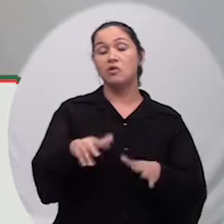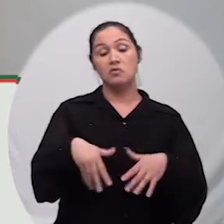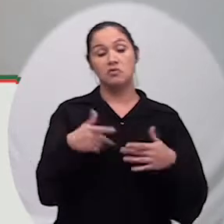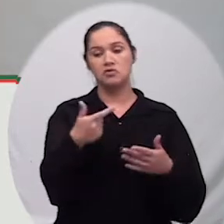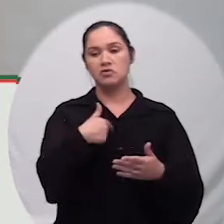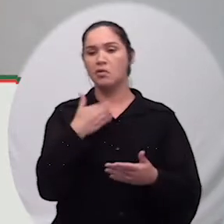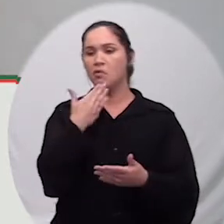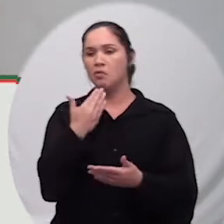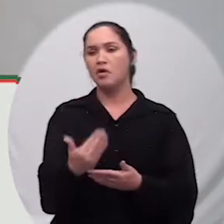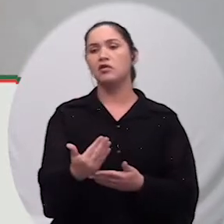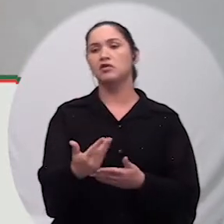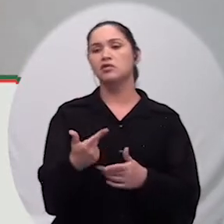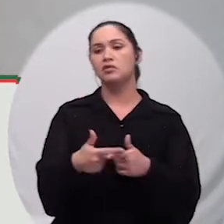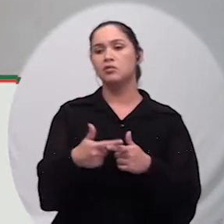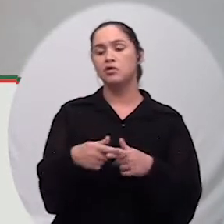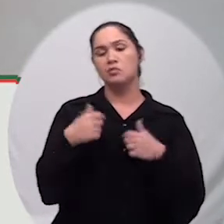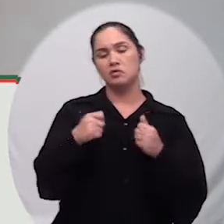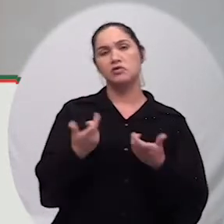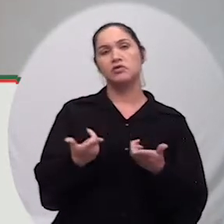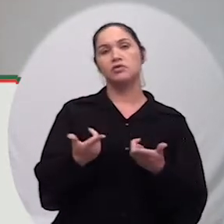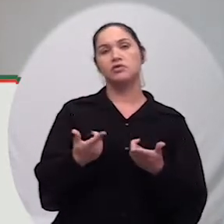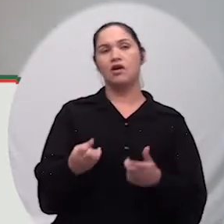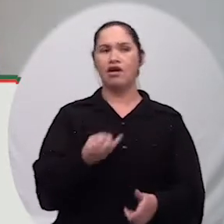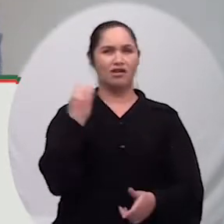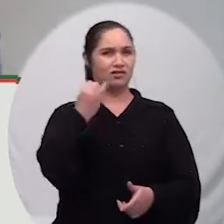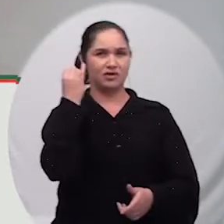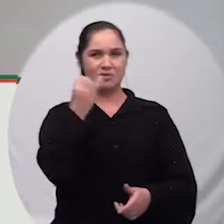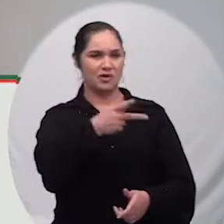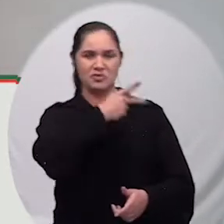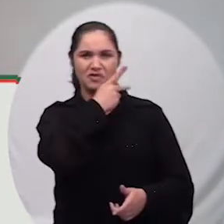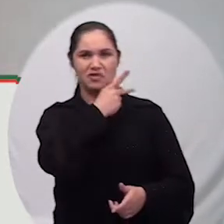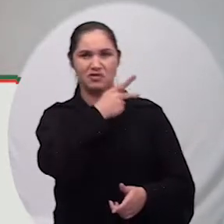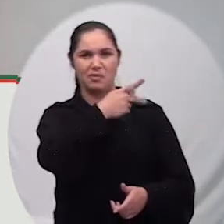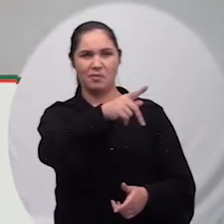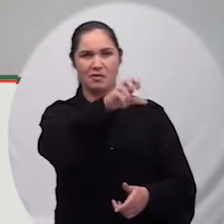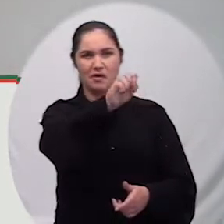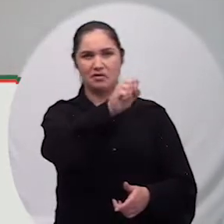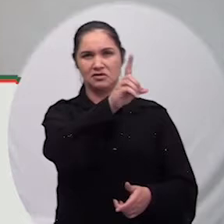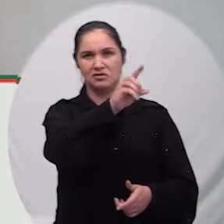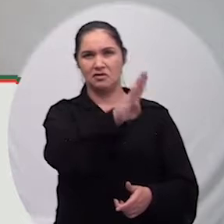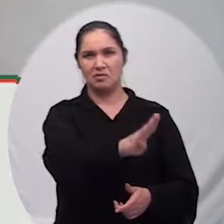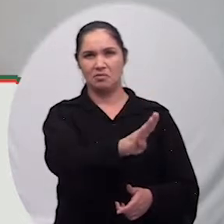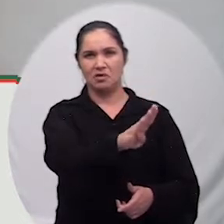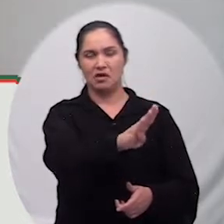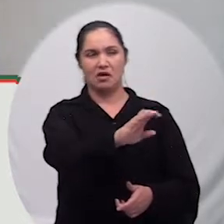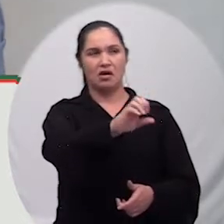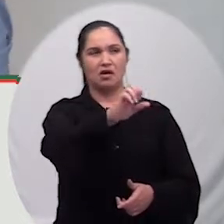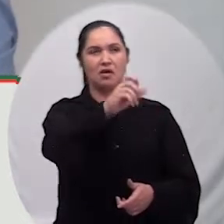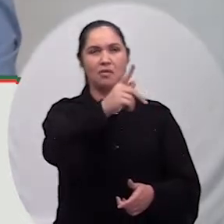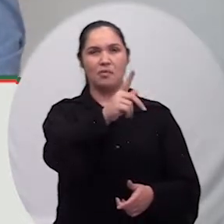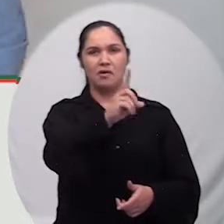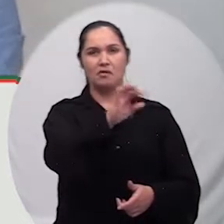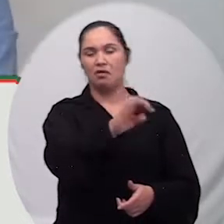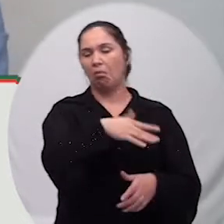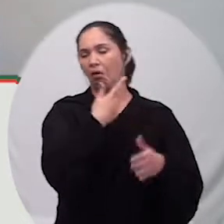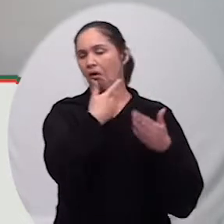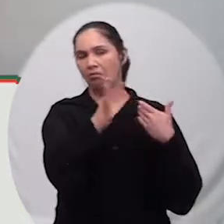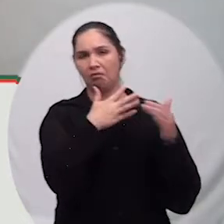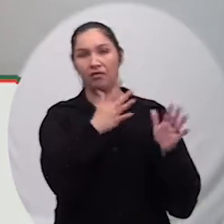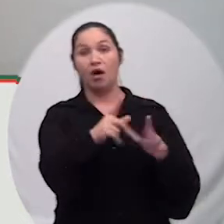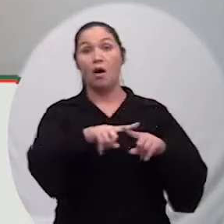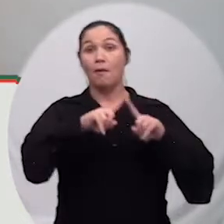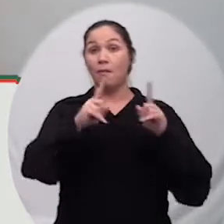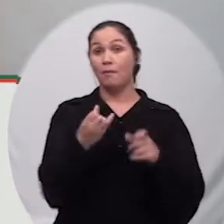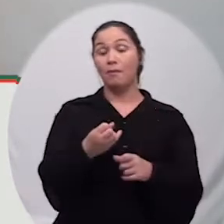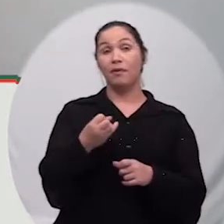e procura exatamente. Não importa se é o MDB, o PSDB, o PSD, qualquer partido. O importante é que nós sabemos, enquanto estamos